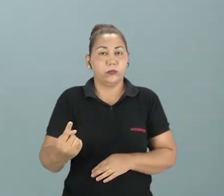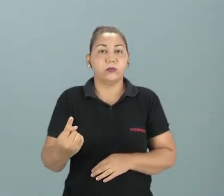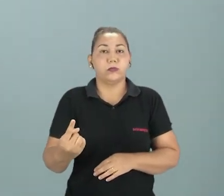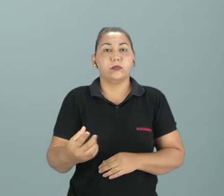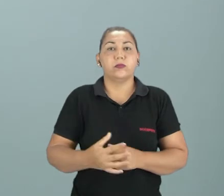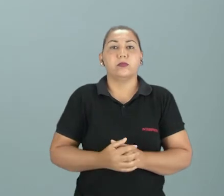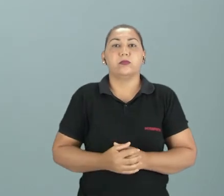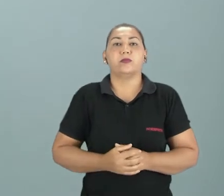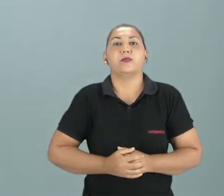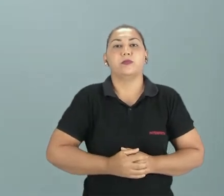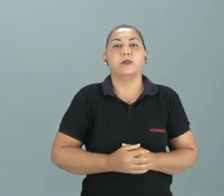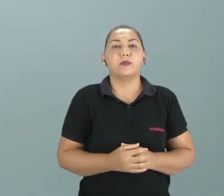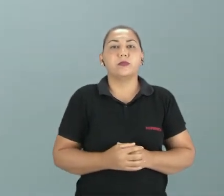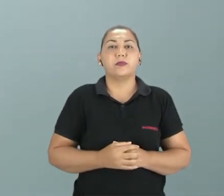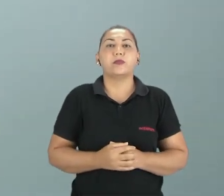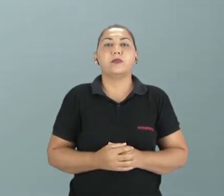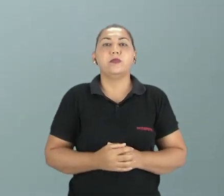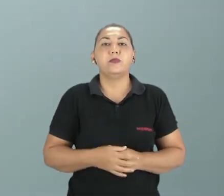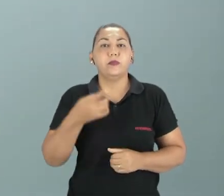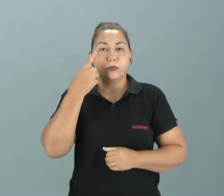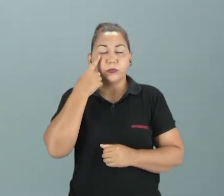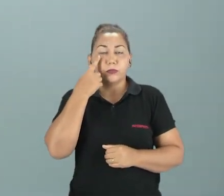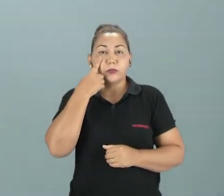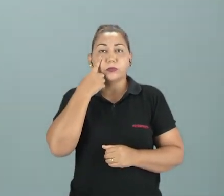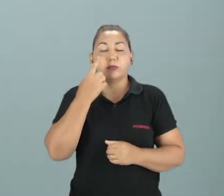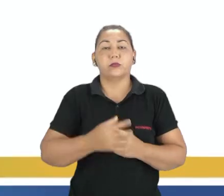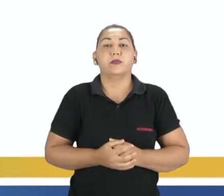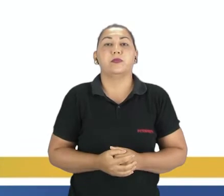a concordância verbal. Observem.